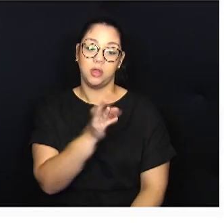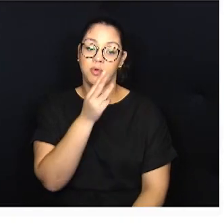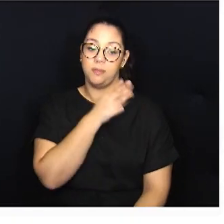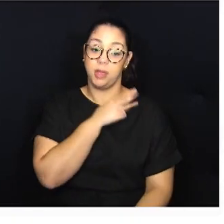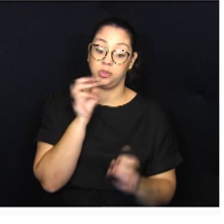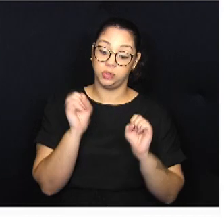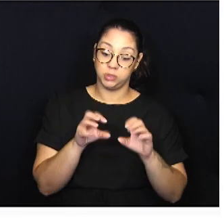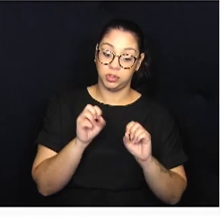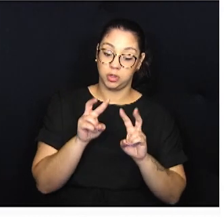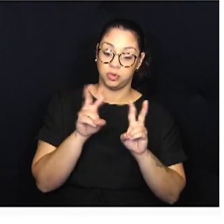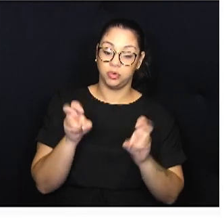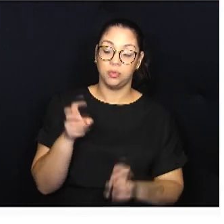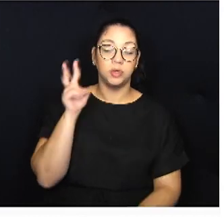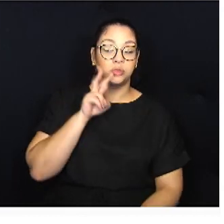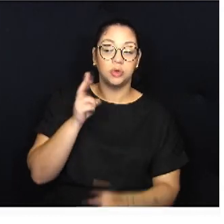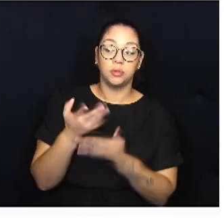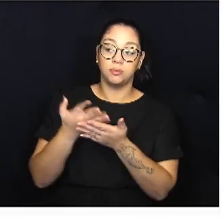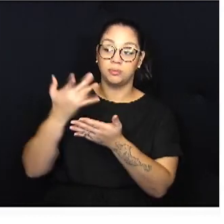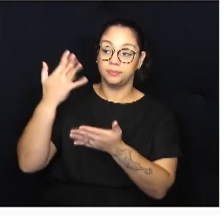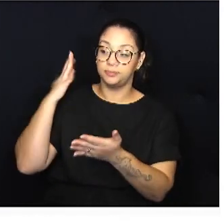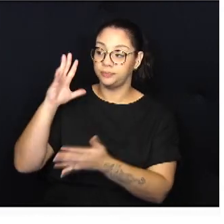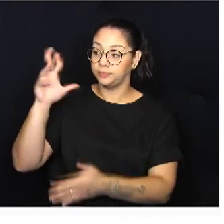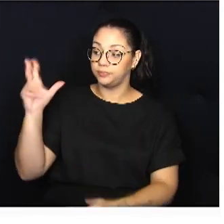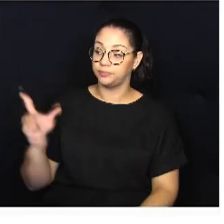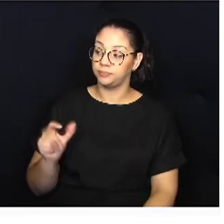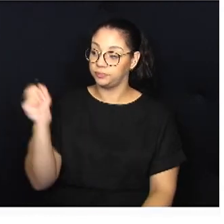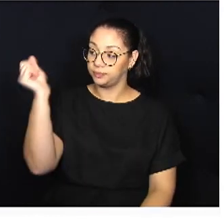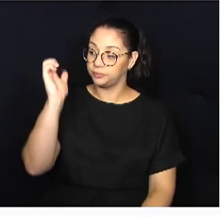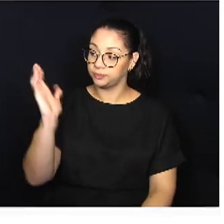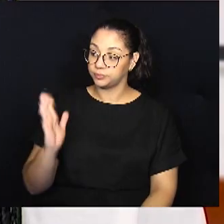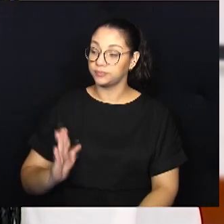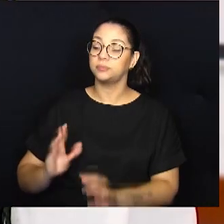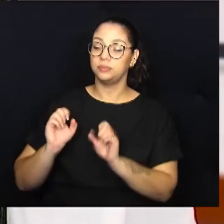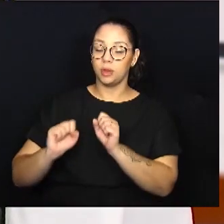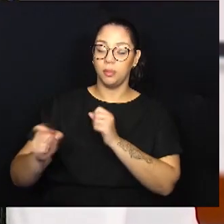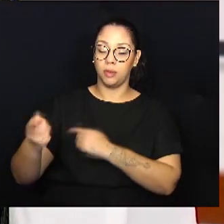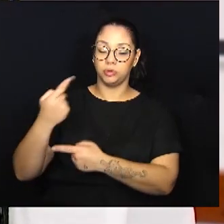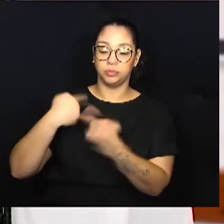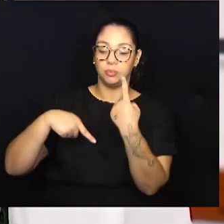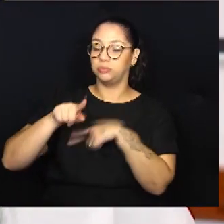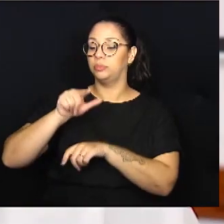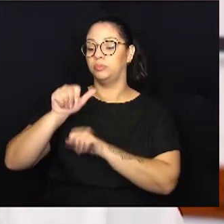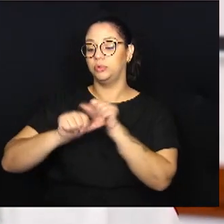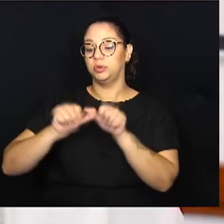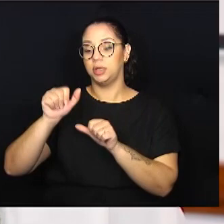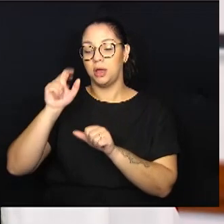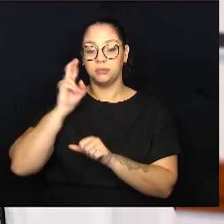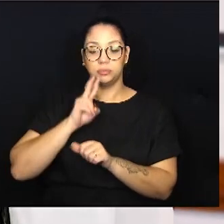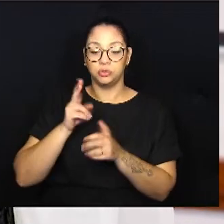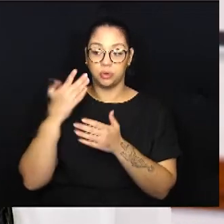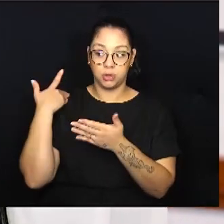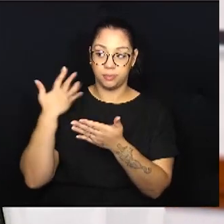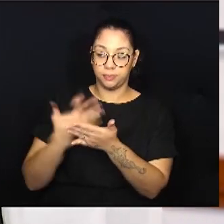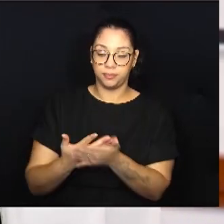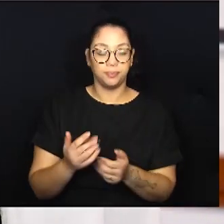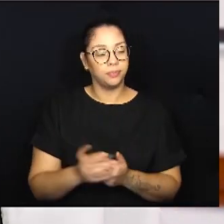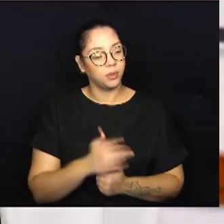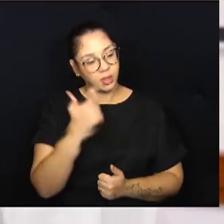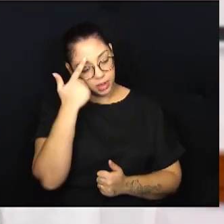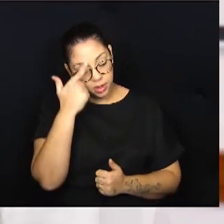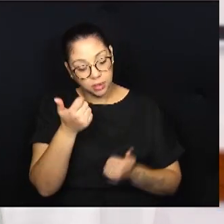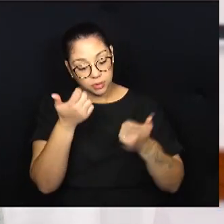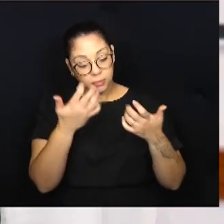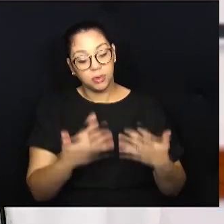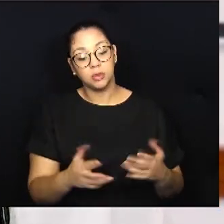sobre a história e cultura afro-brasileira, pode mudar esse cenário. Que se eu trago para a criança essa ideia,